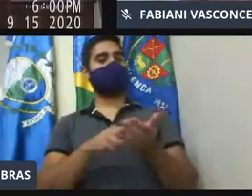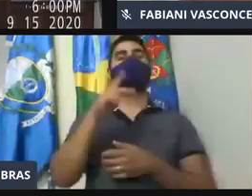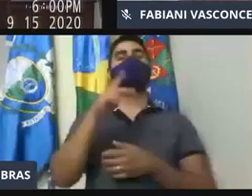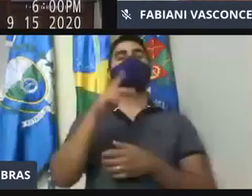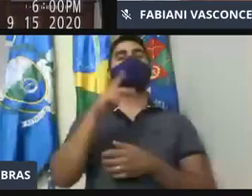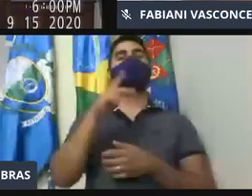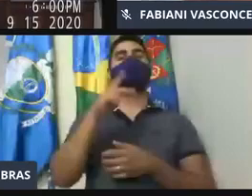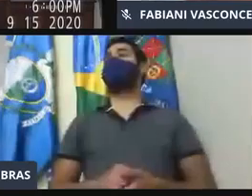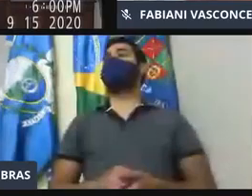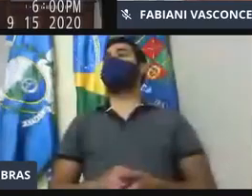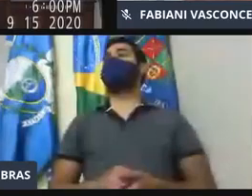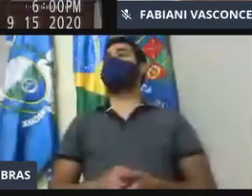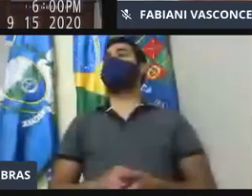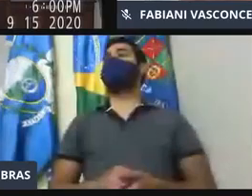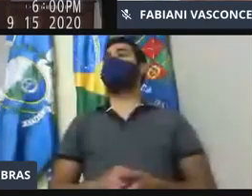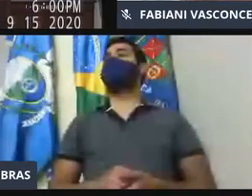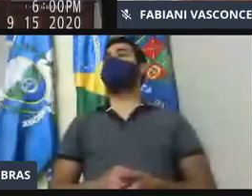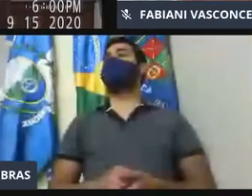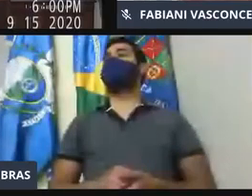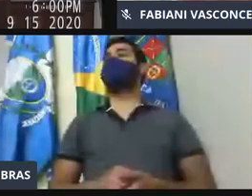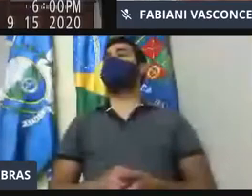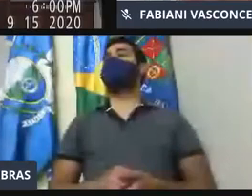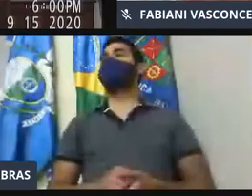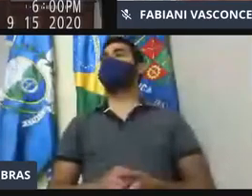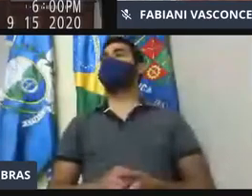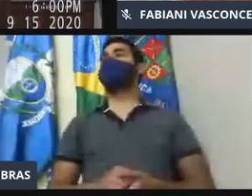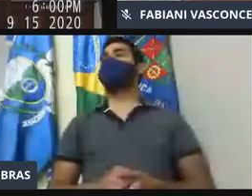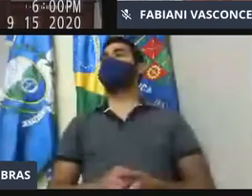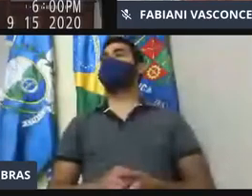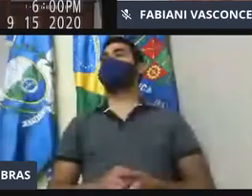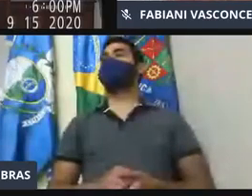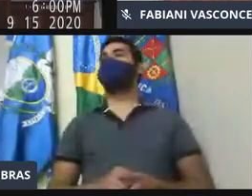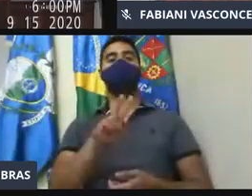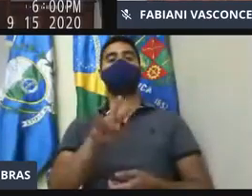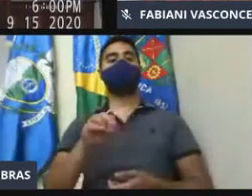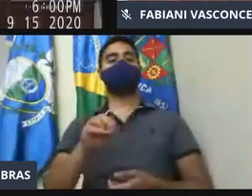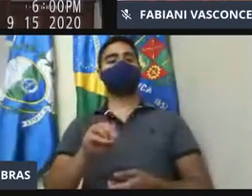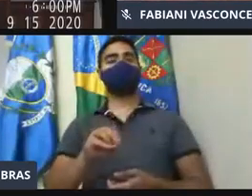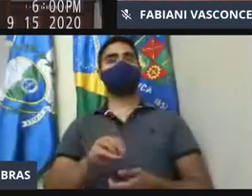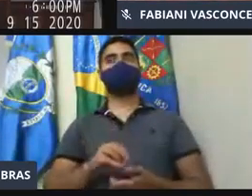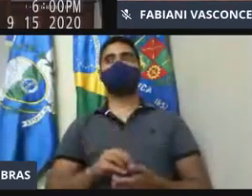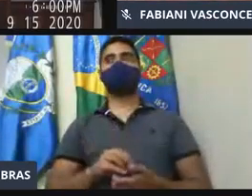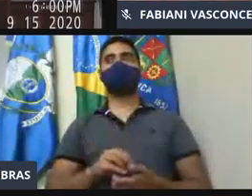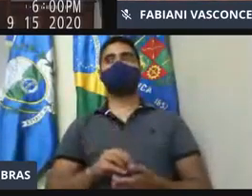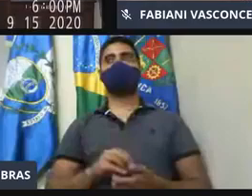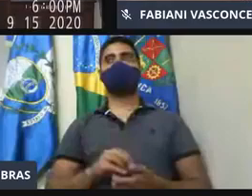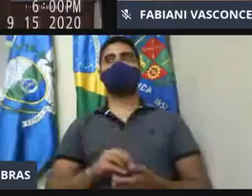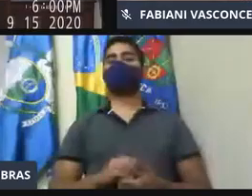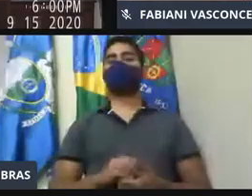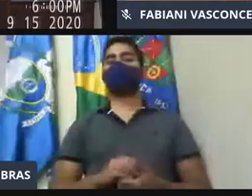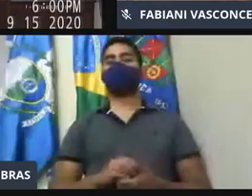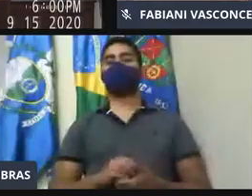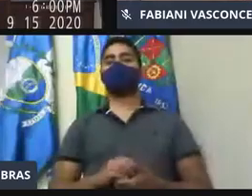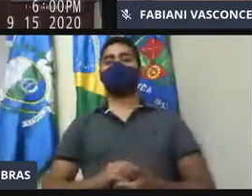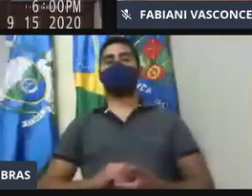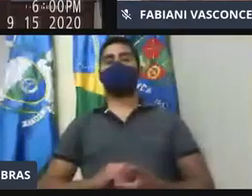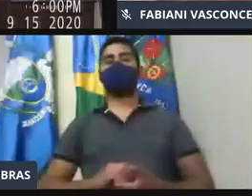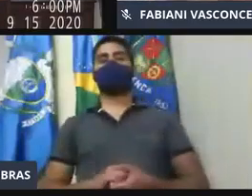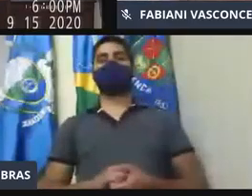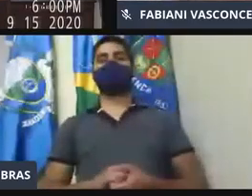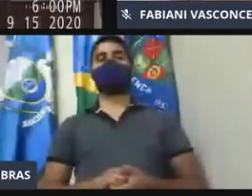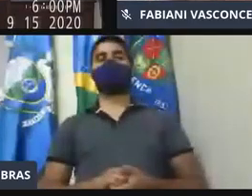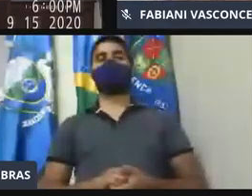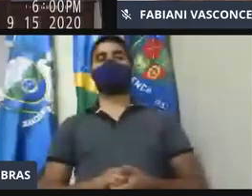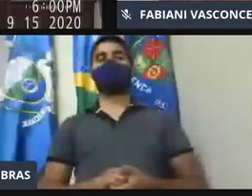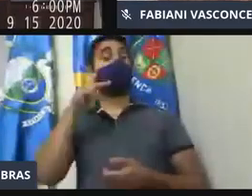Dr. Silvio Graça. O vereador vem, através deste, justificar a sua falta